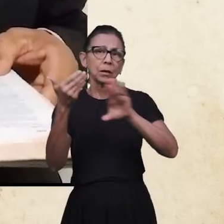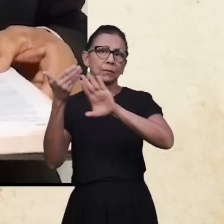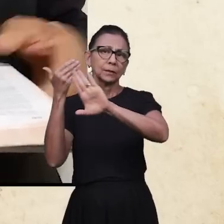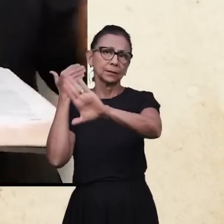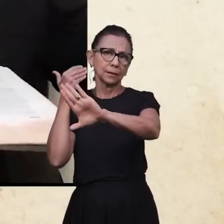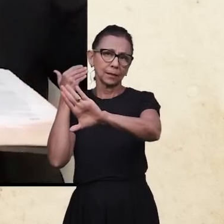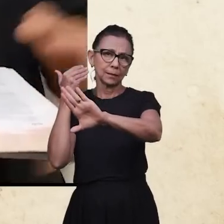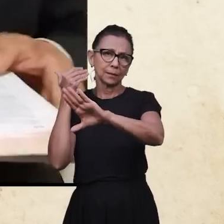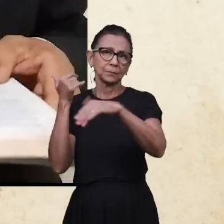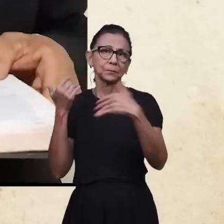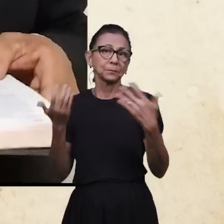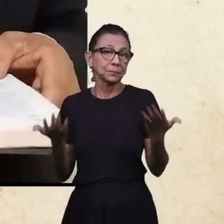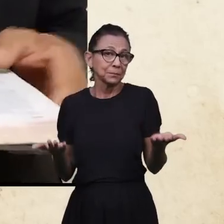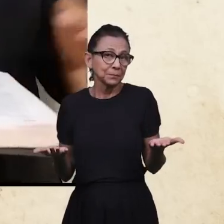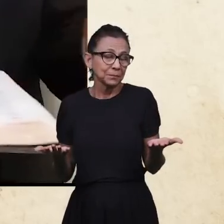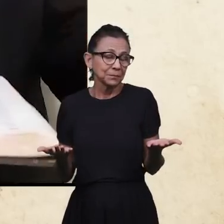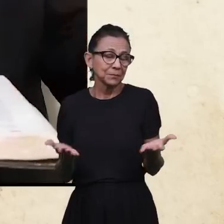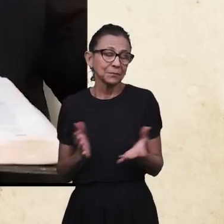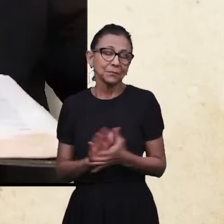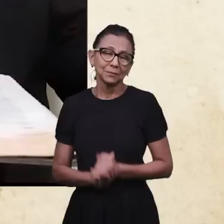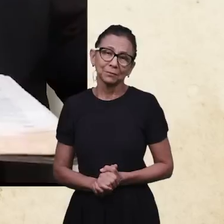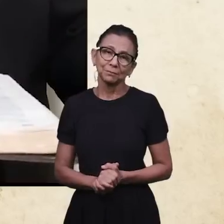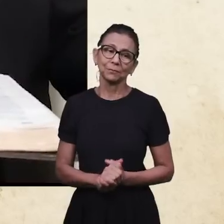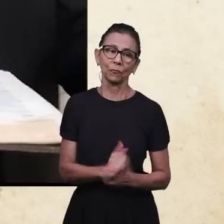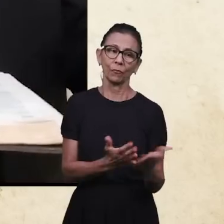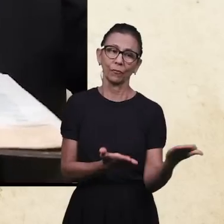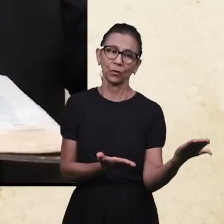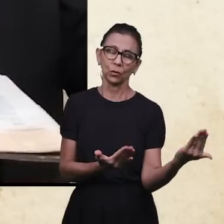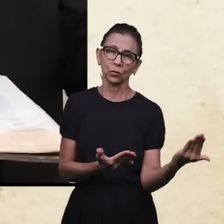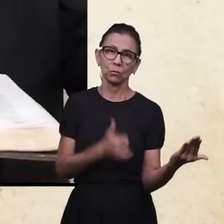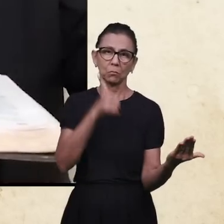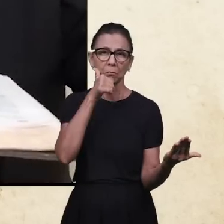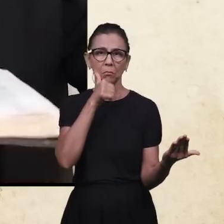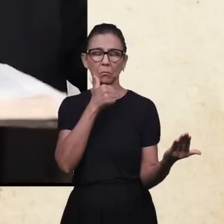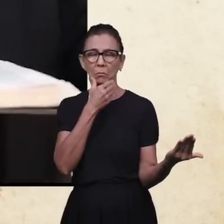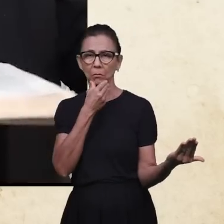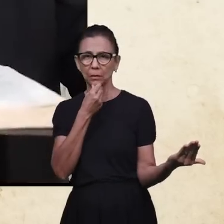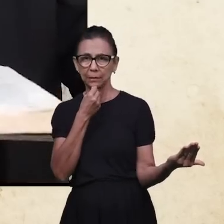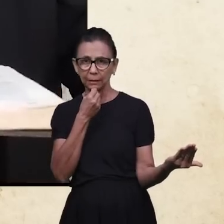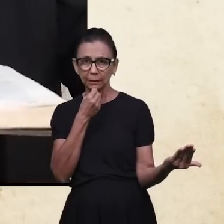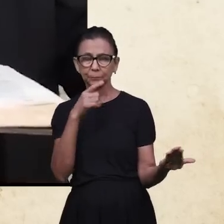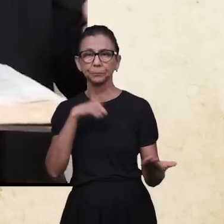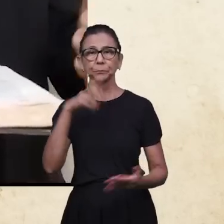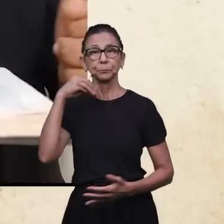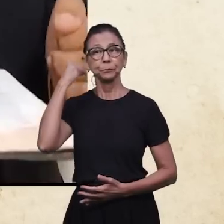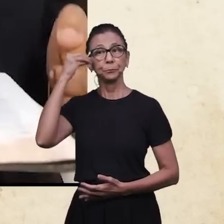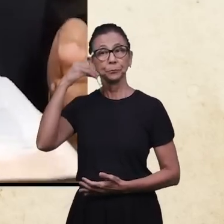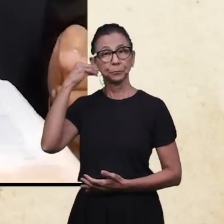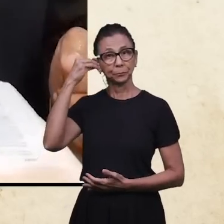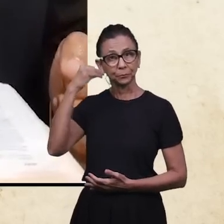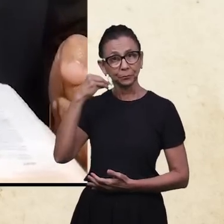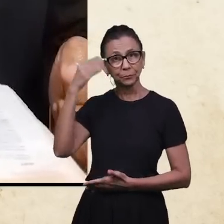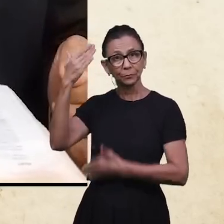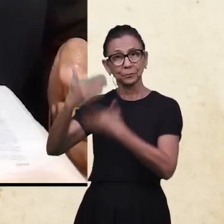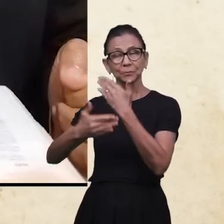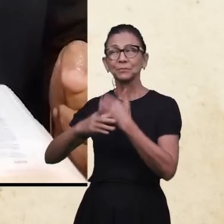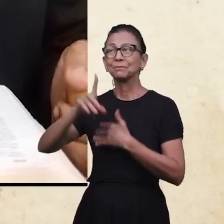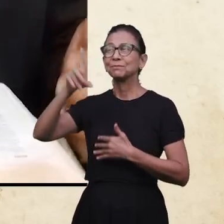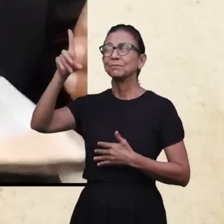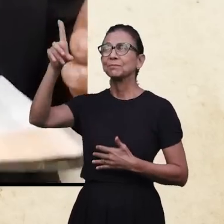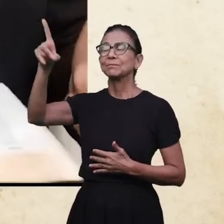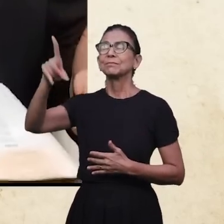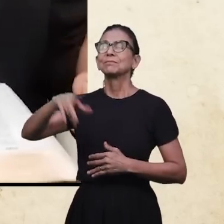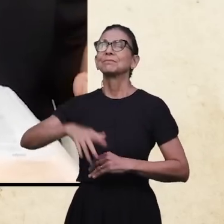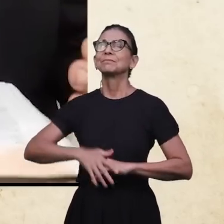de Deus, longe do Senhor. E assim, o jovem, a jovem que tem essa experiência com